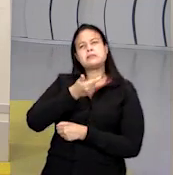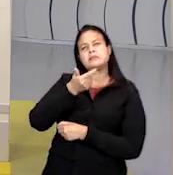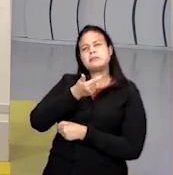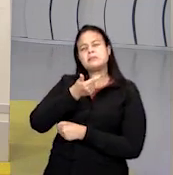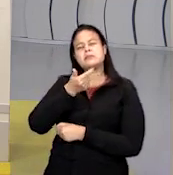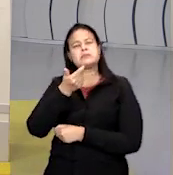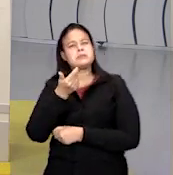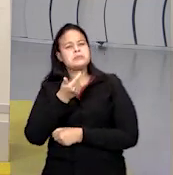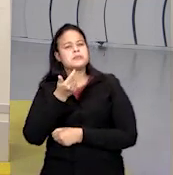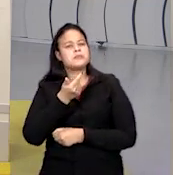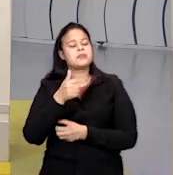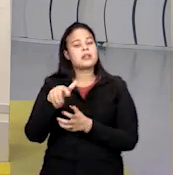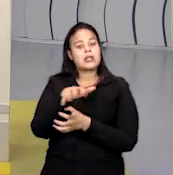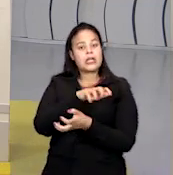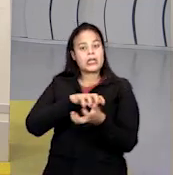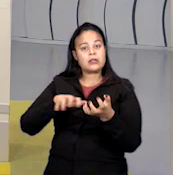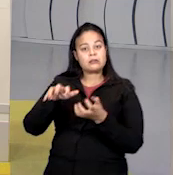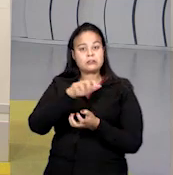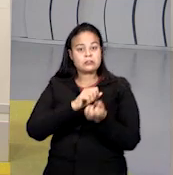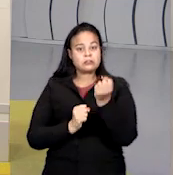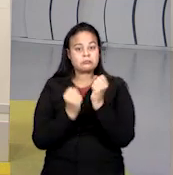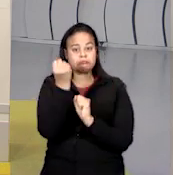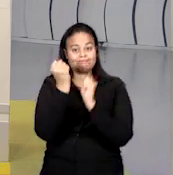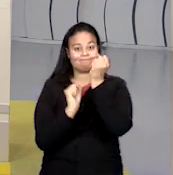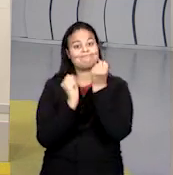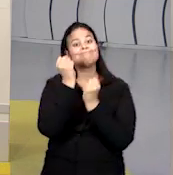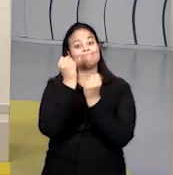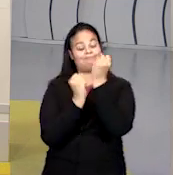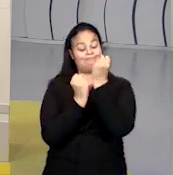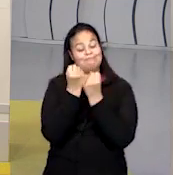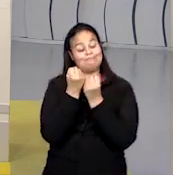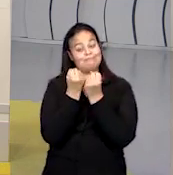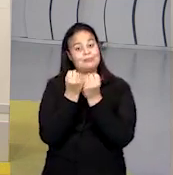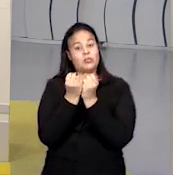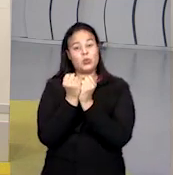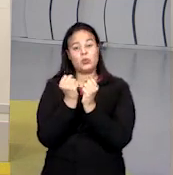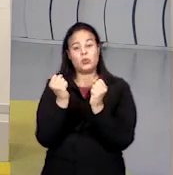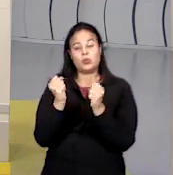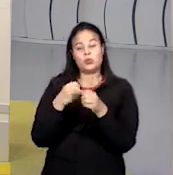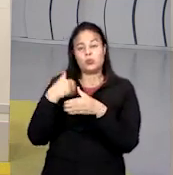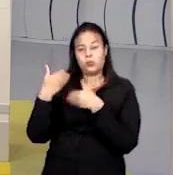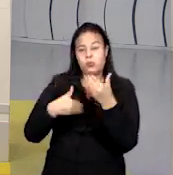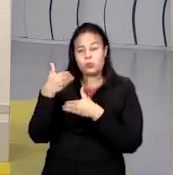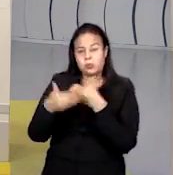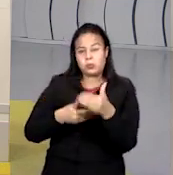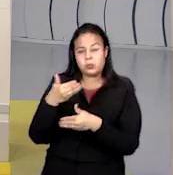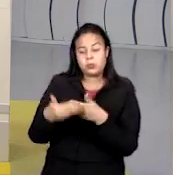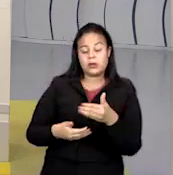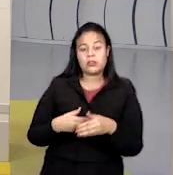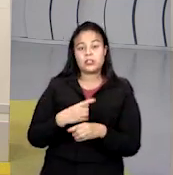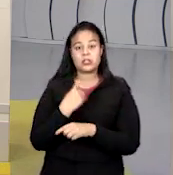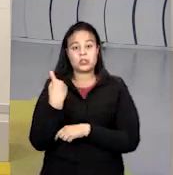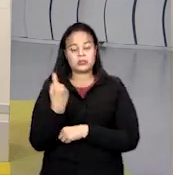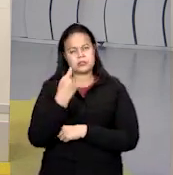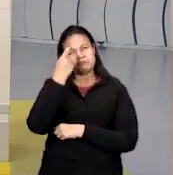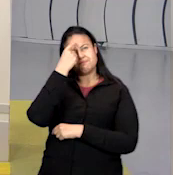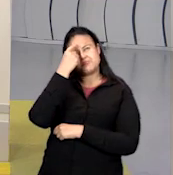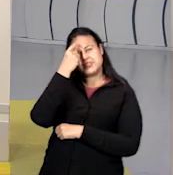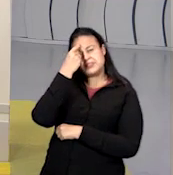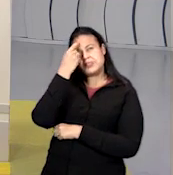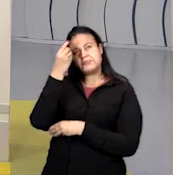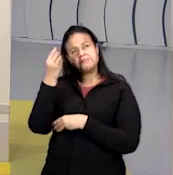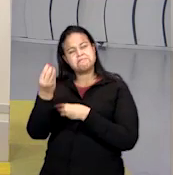da primeira e segunda revolução industrial de uma maneira muito acelerada, e a gente não pensou muito